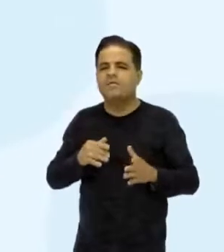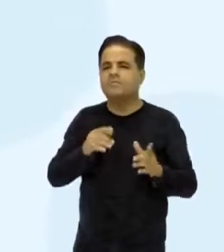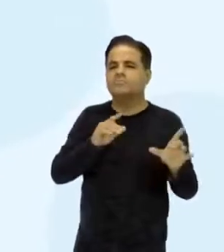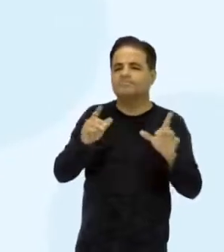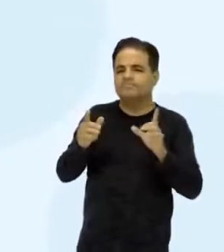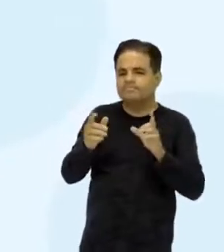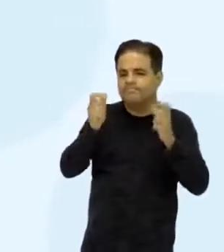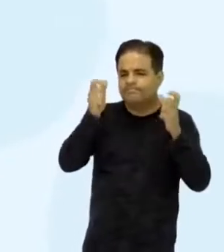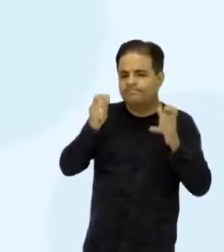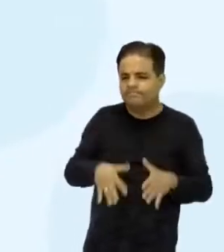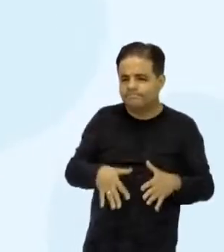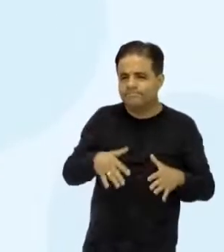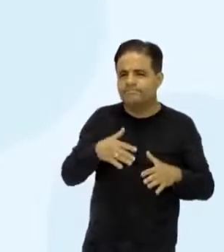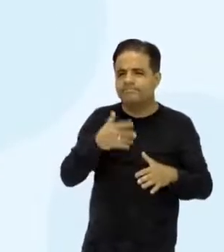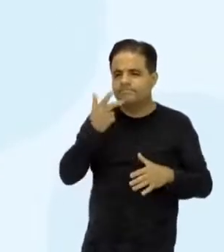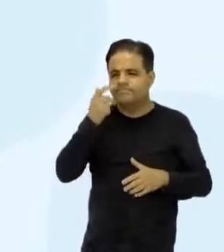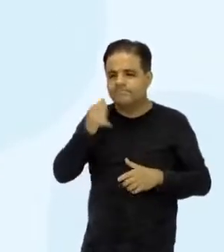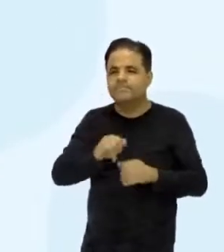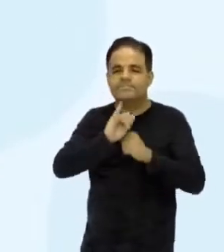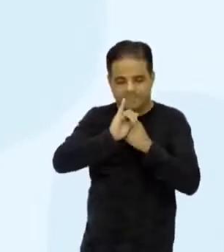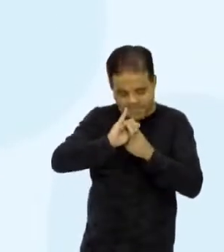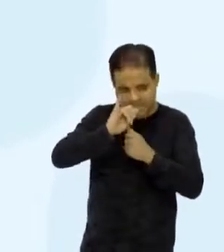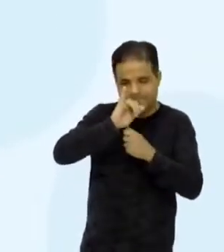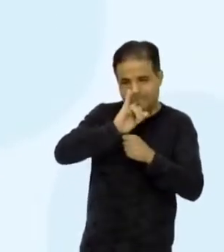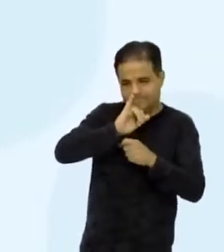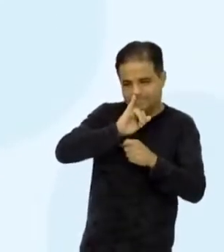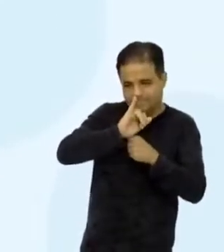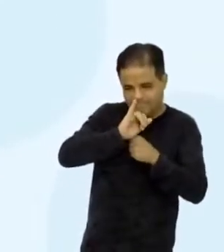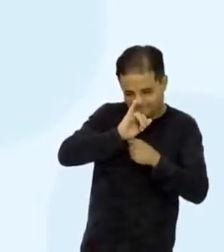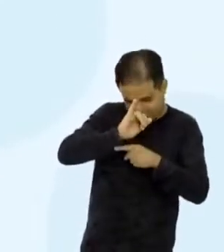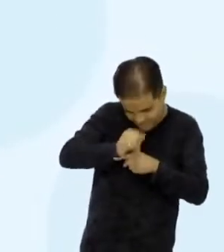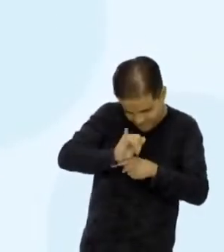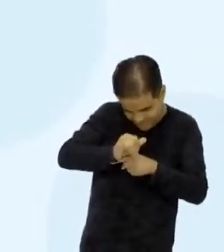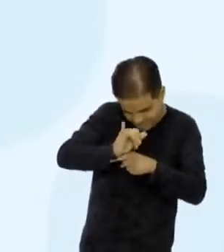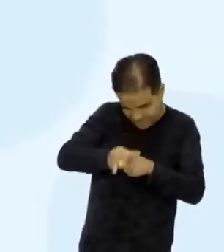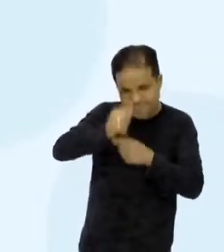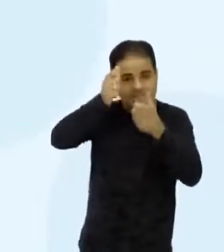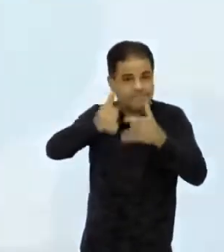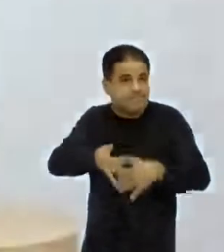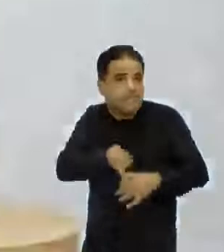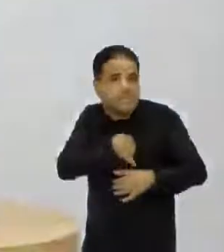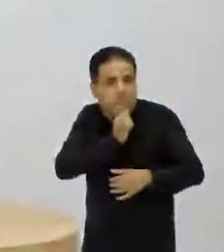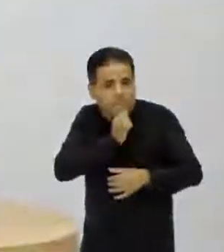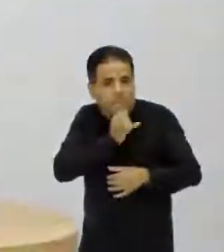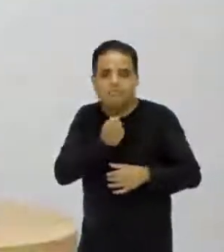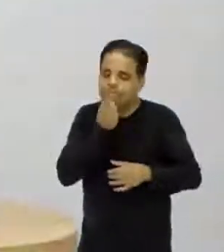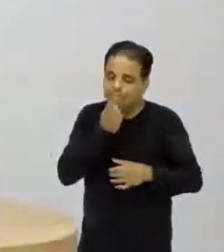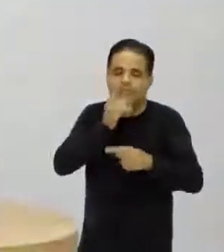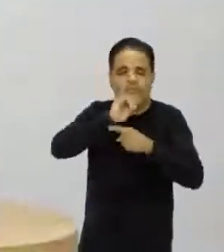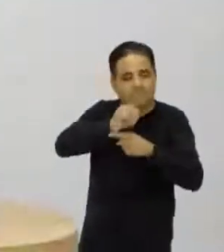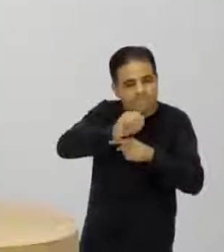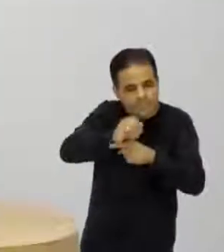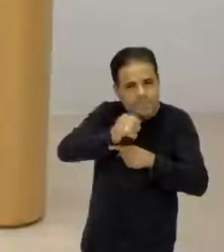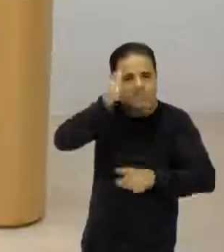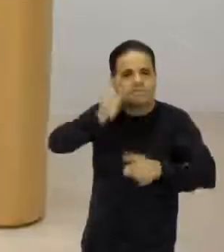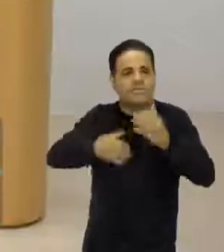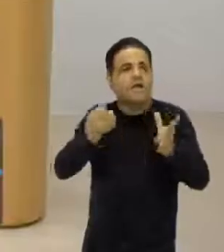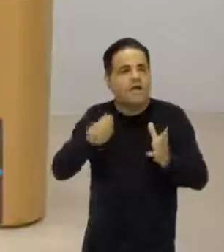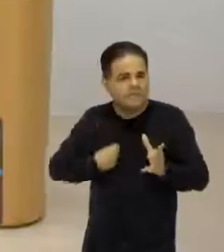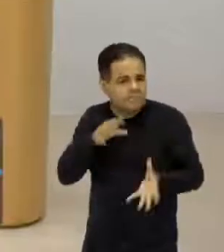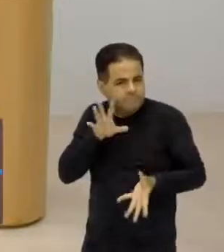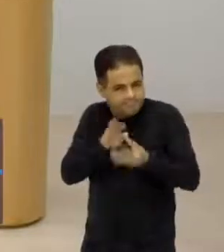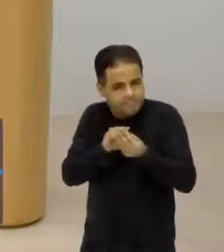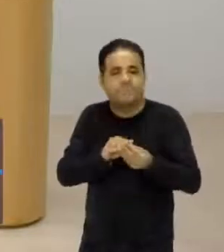aí a respeito também da sua vida, né, e obra de Charles Darwin. Muito legal. O professor Douglas comentou aqui que a seleção natural